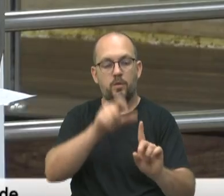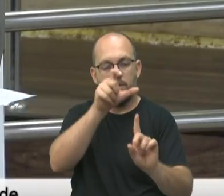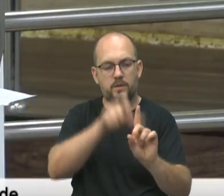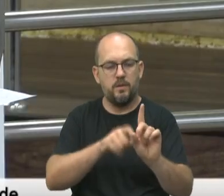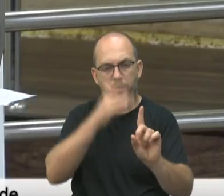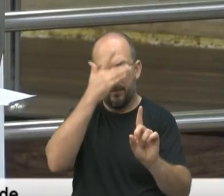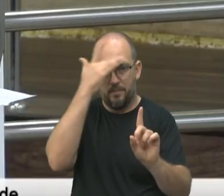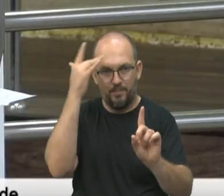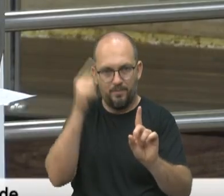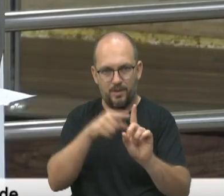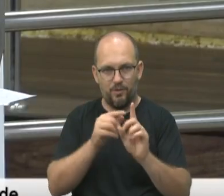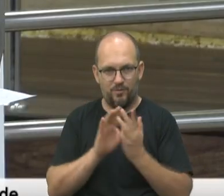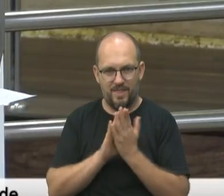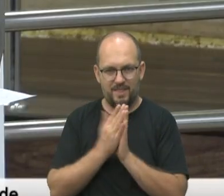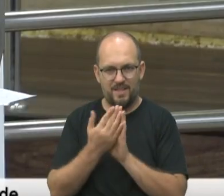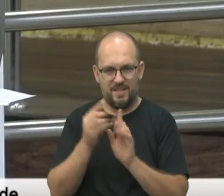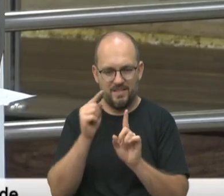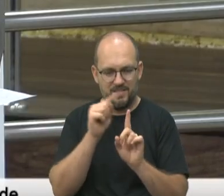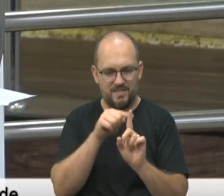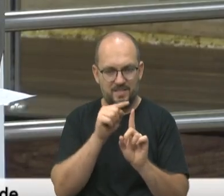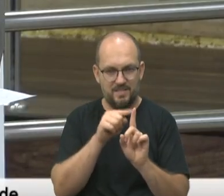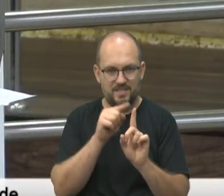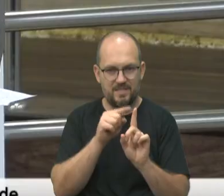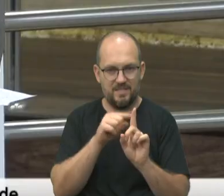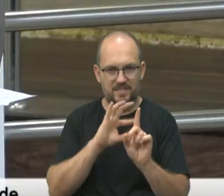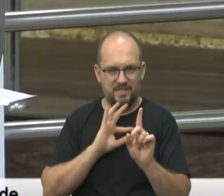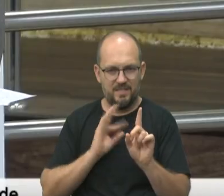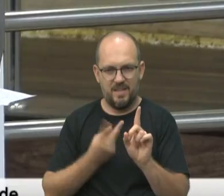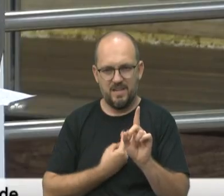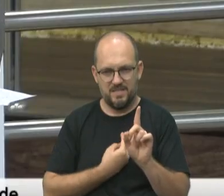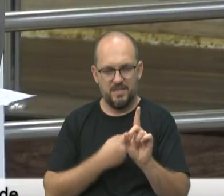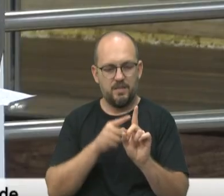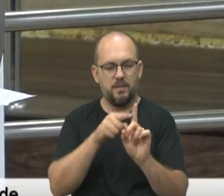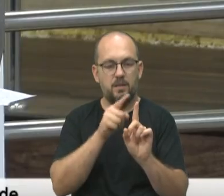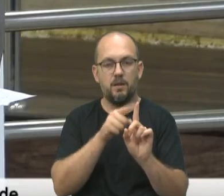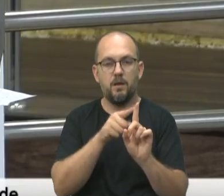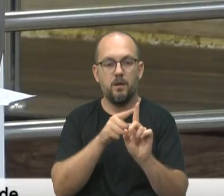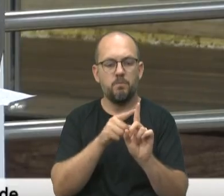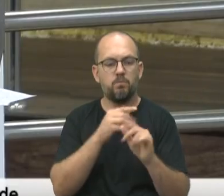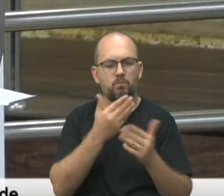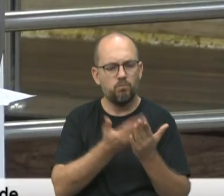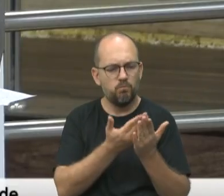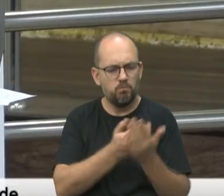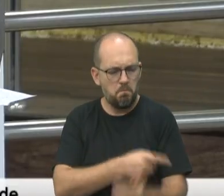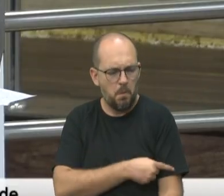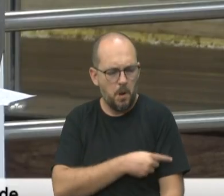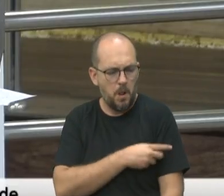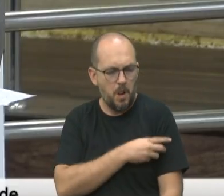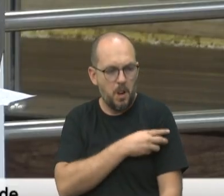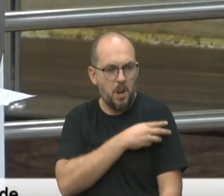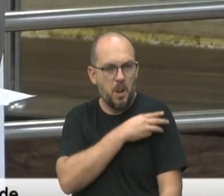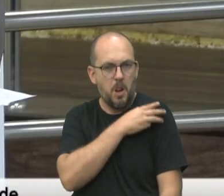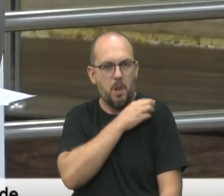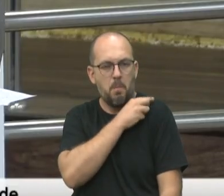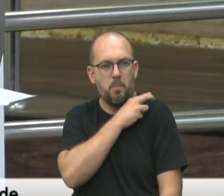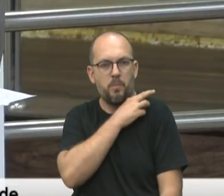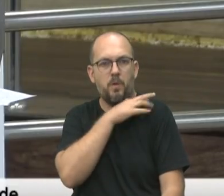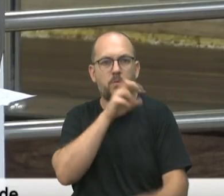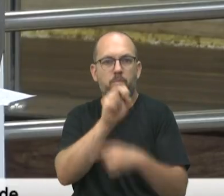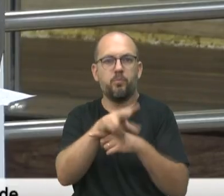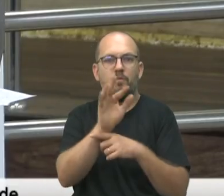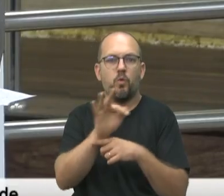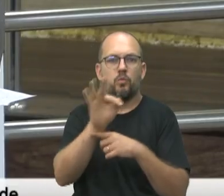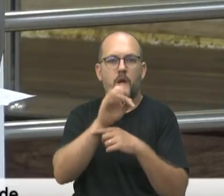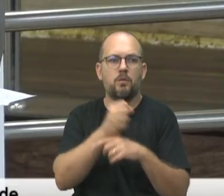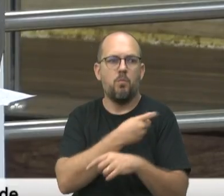transexual complete os seus estudos, passe na melhor universidade pública, faça doutorado, vá para o mercado de trabalho,